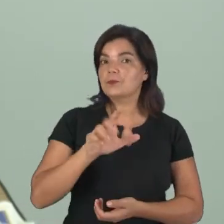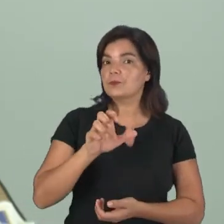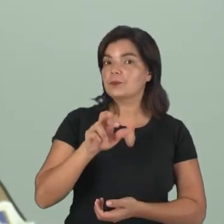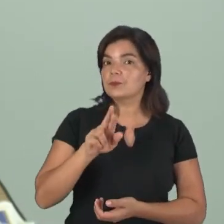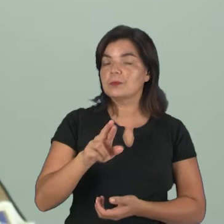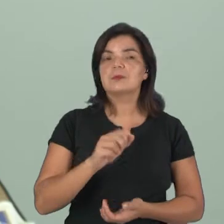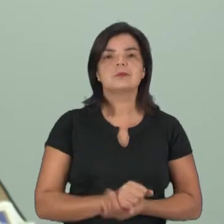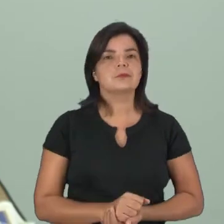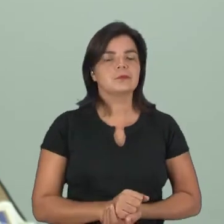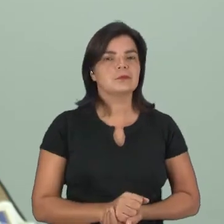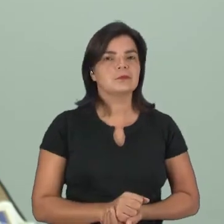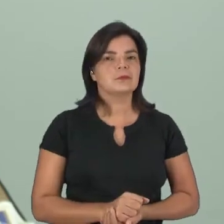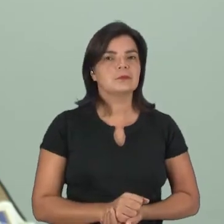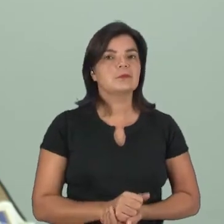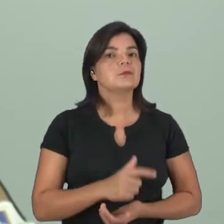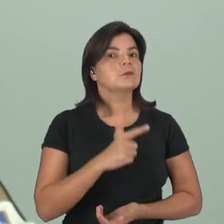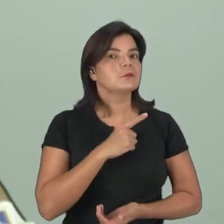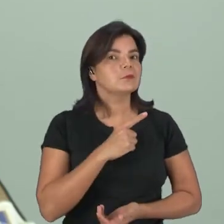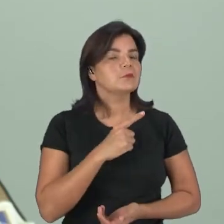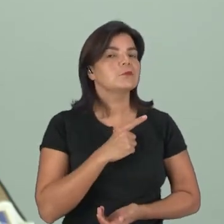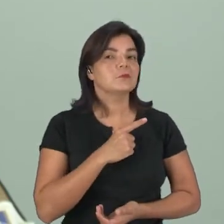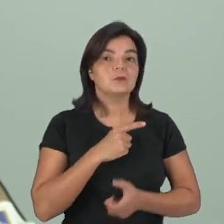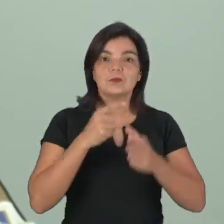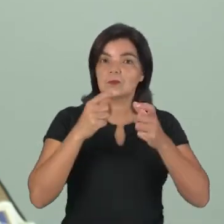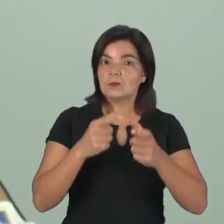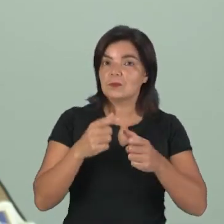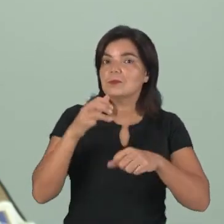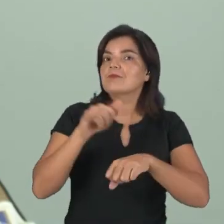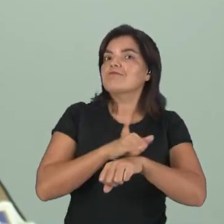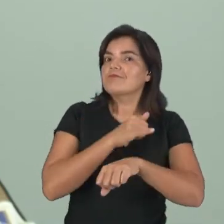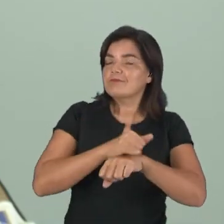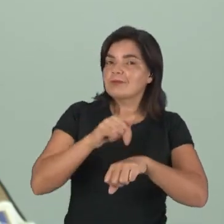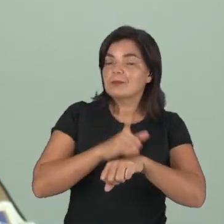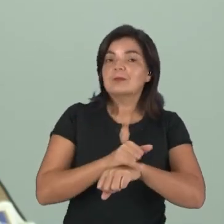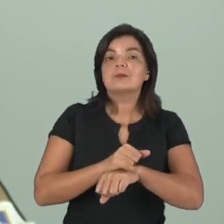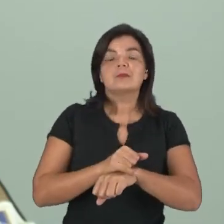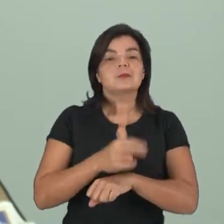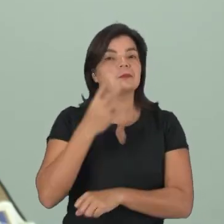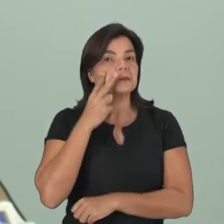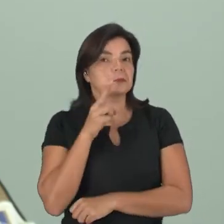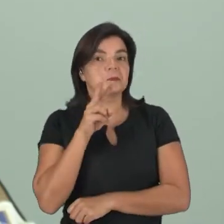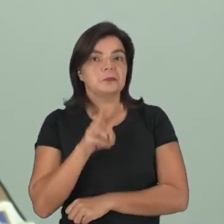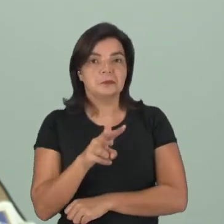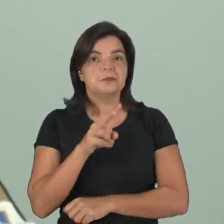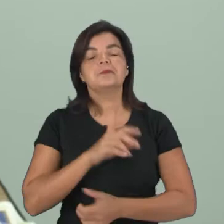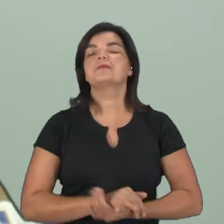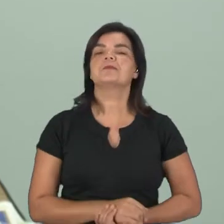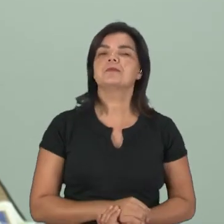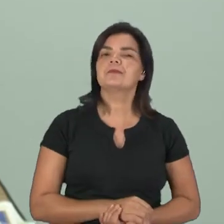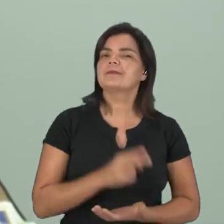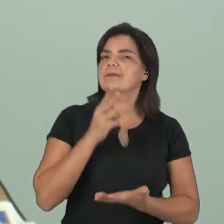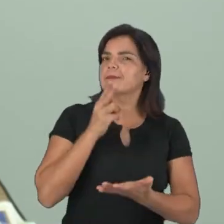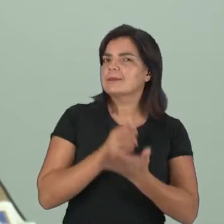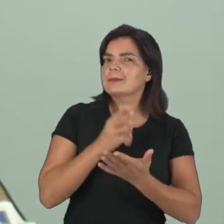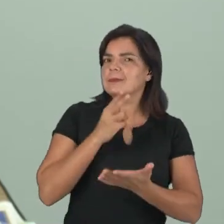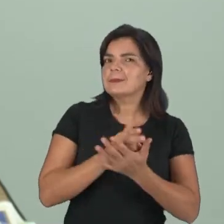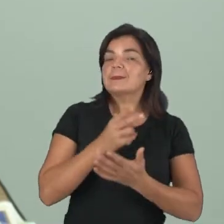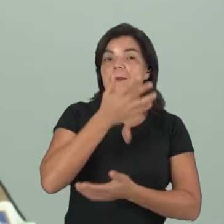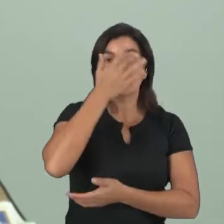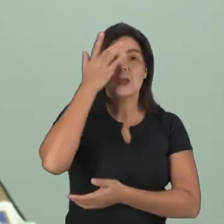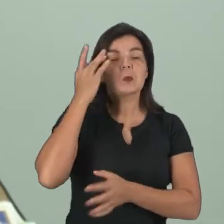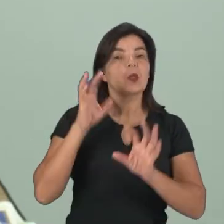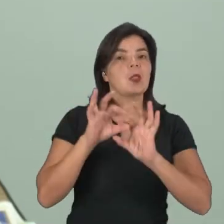ler tinha que tem que ser num lugar estratégico onde ela vai visualizar Geralmente